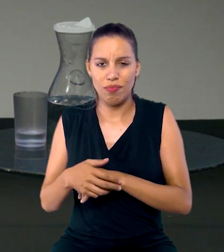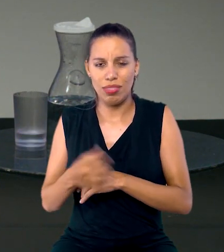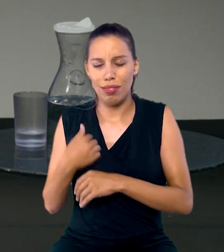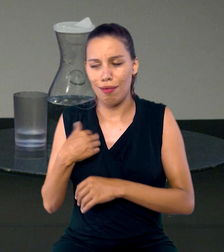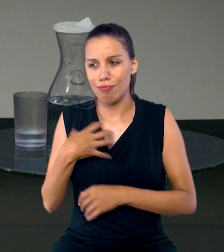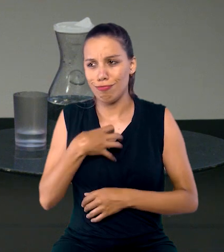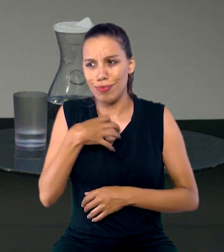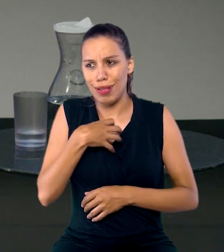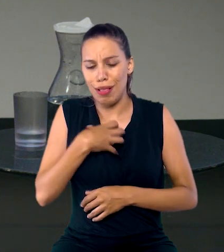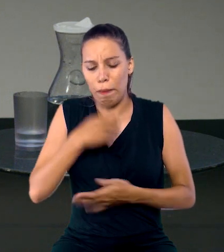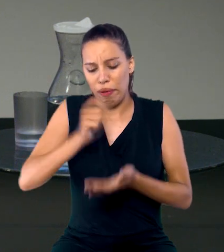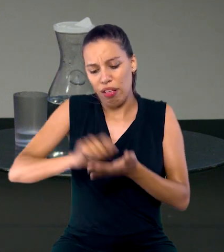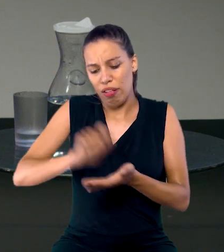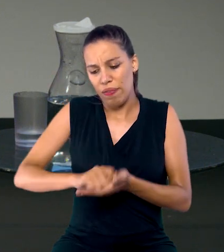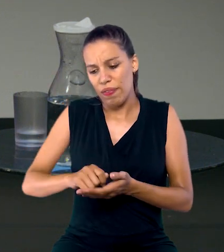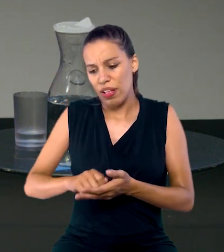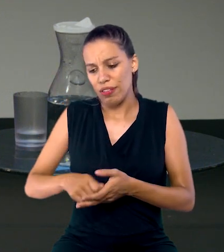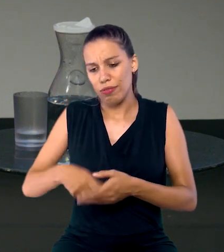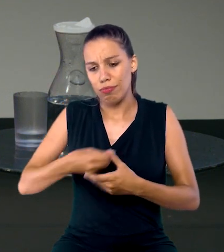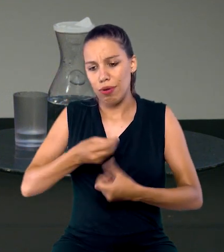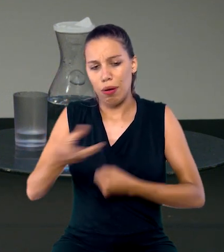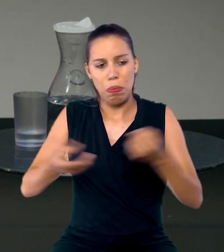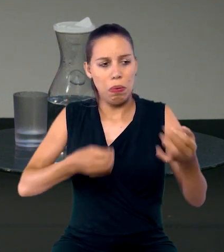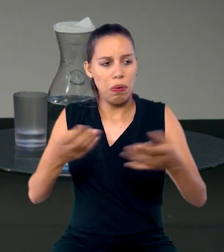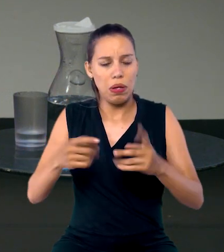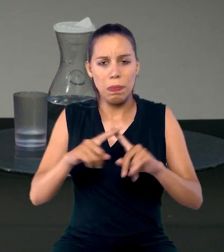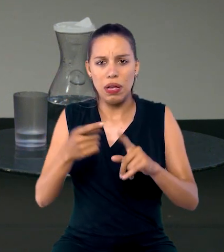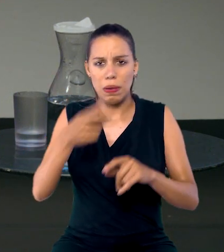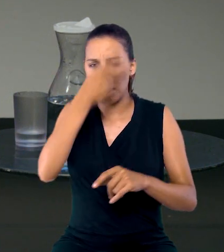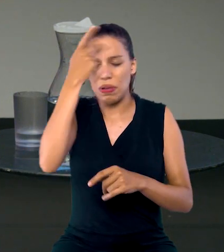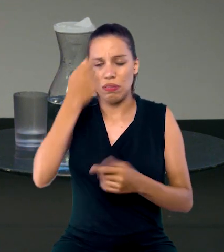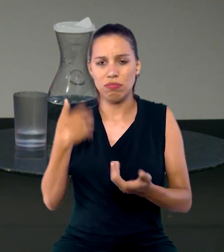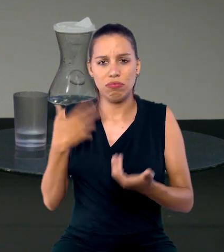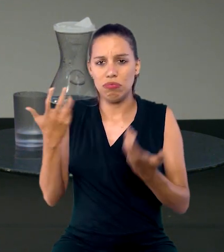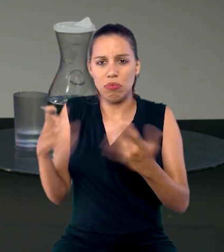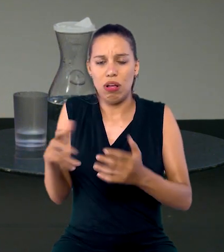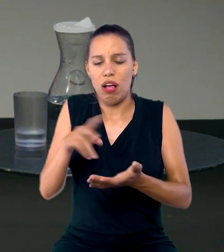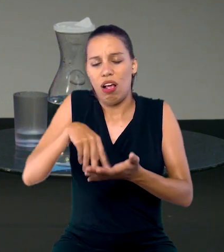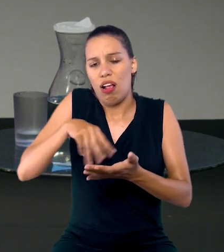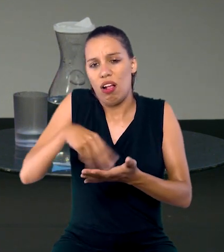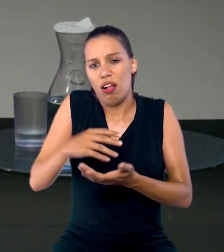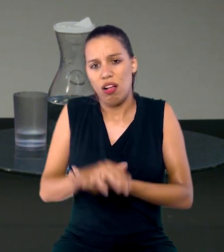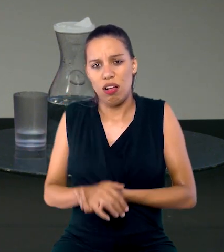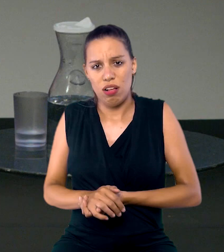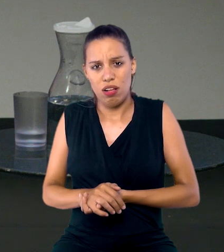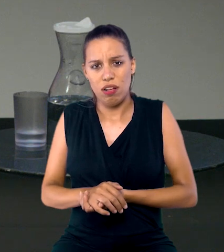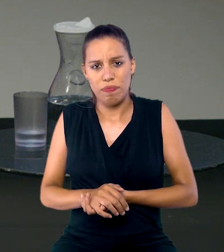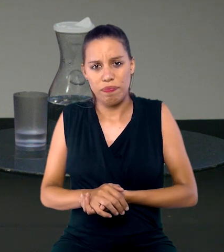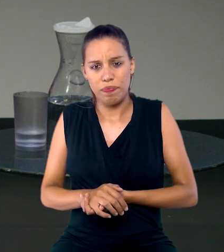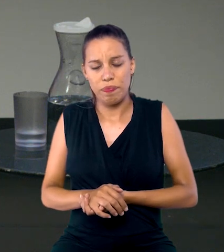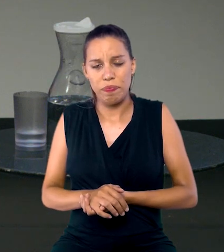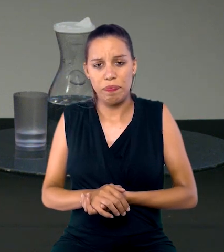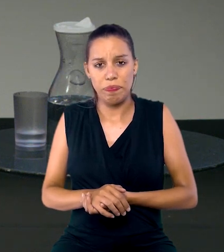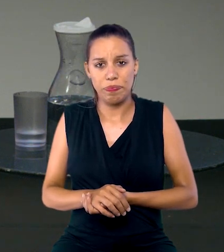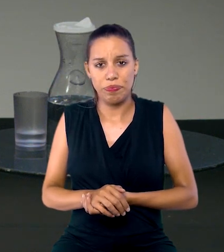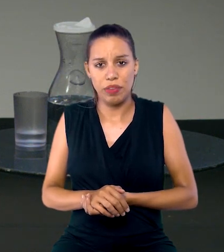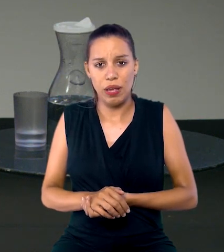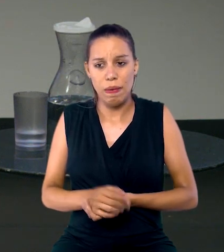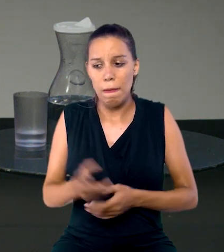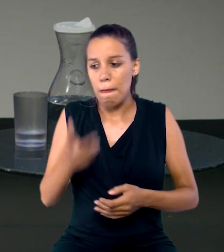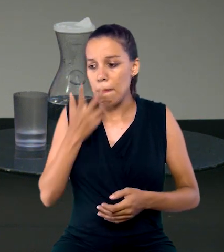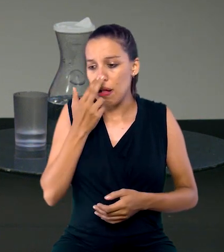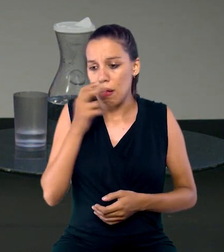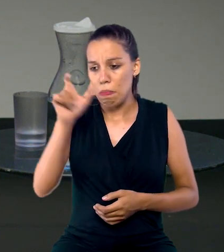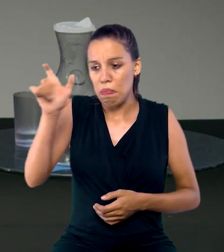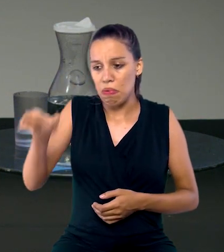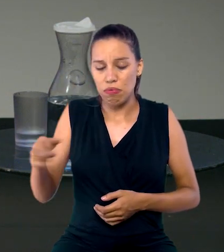Então, eu cada vez tenho essa sensação de que eu escrevo cartas que se extraviam, que aí vindo de um outro lado, é